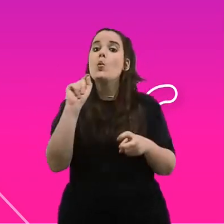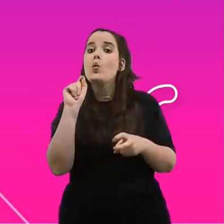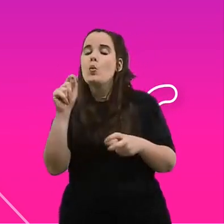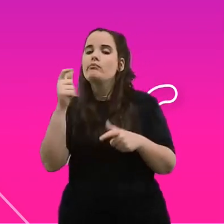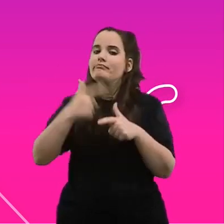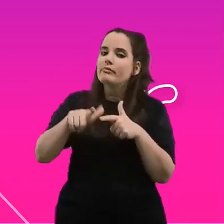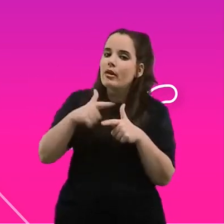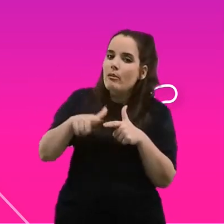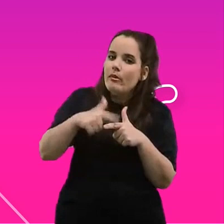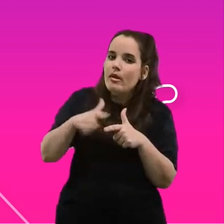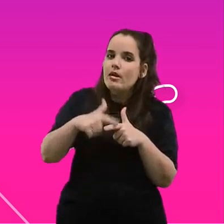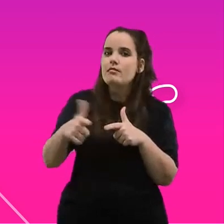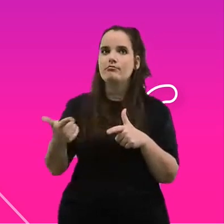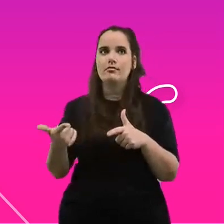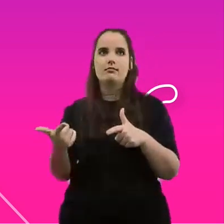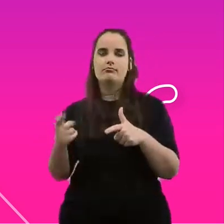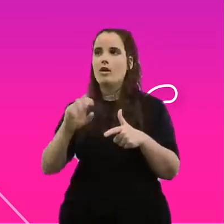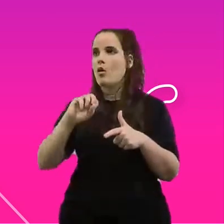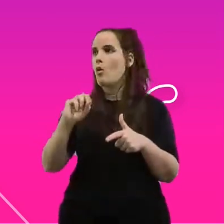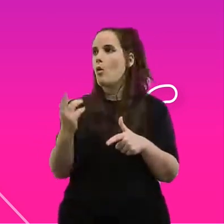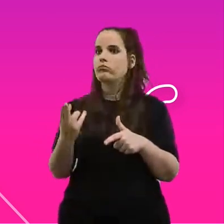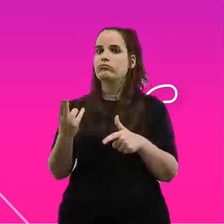que se encadeiam, né, para